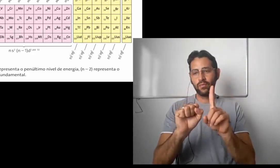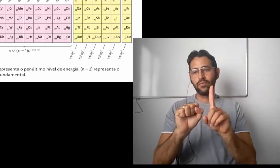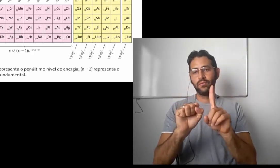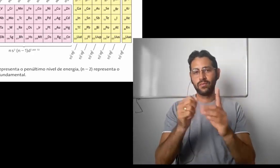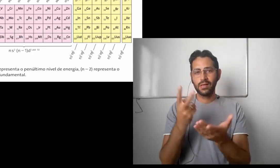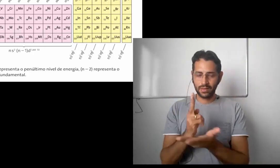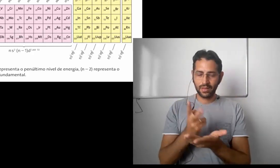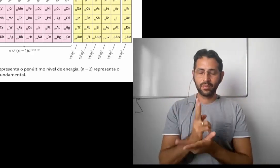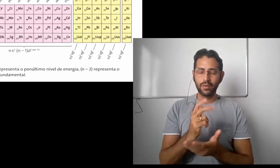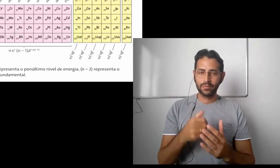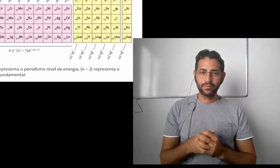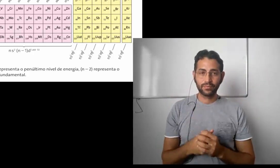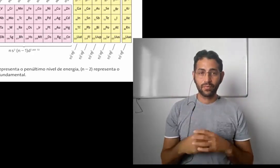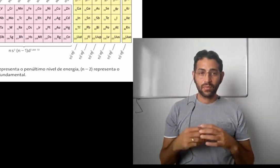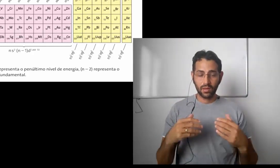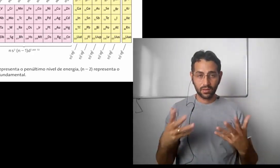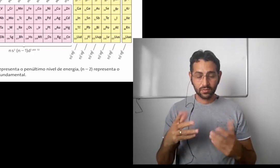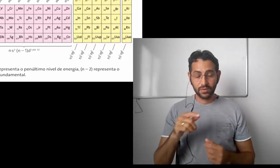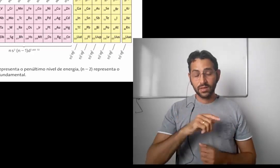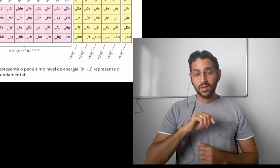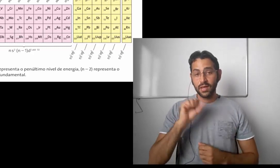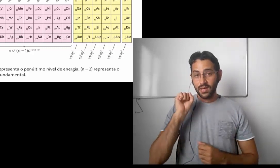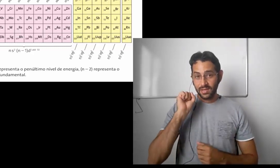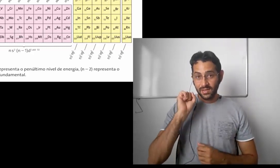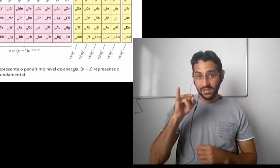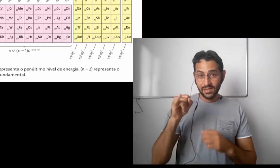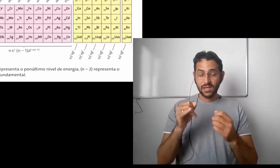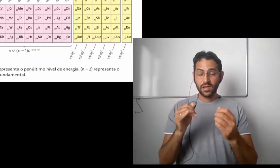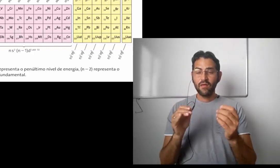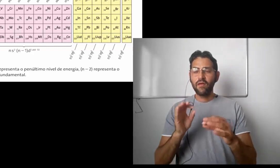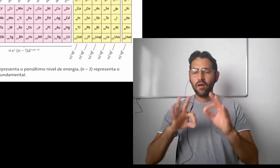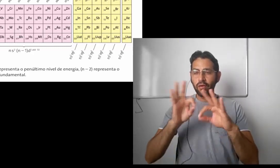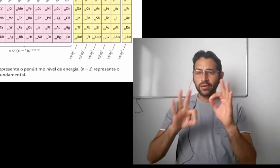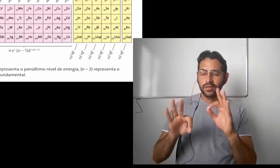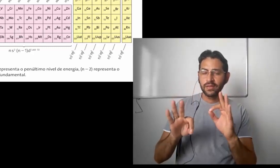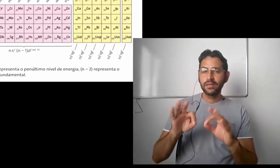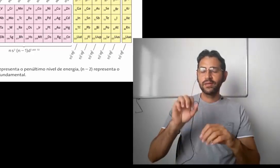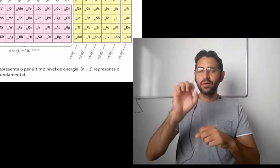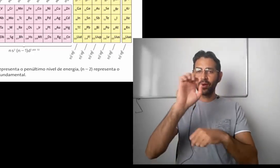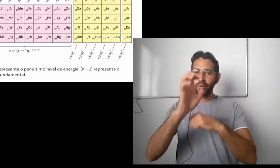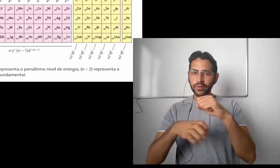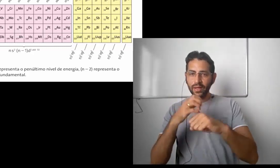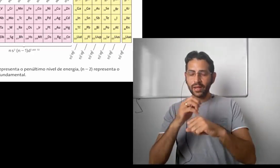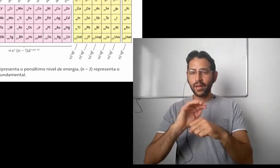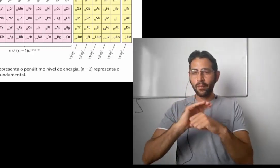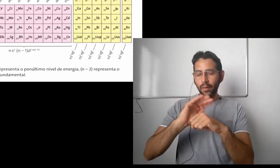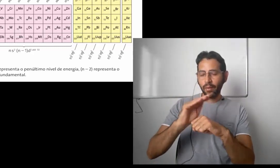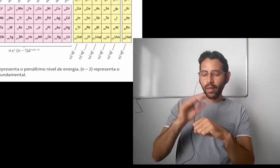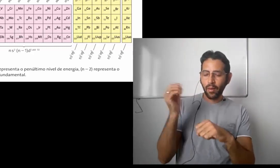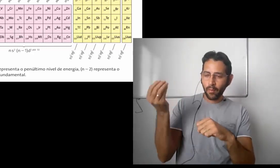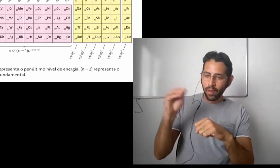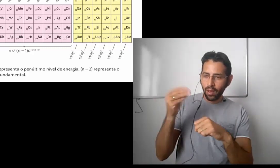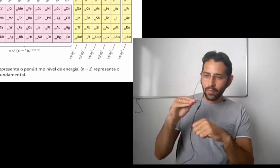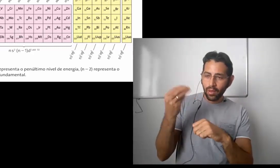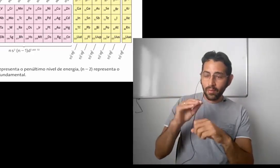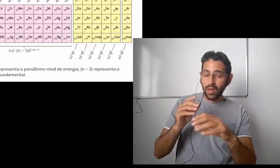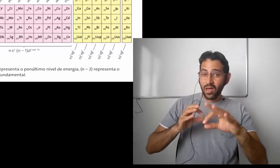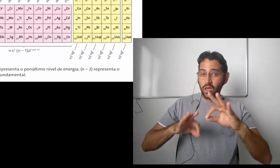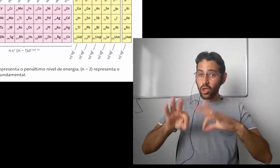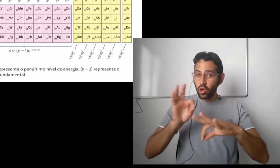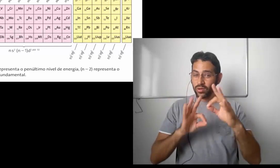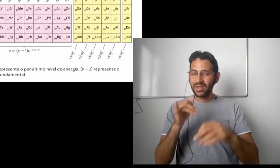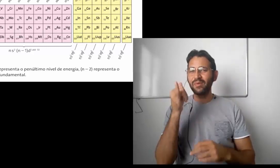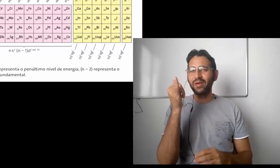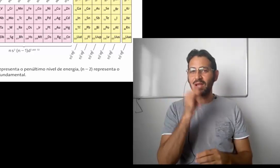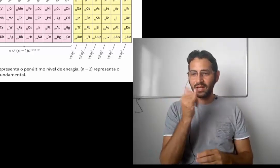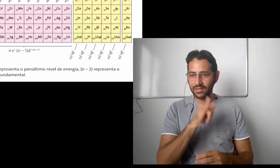né? Eles vão ter essa característica que vai ter o último subnível S1.